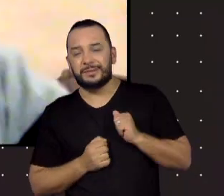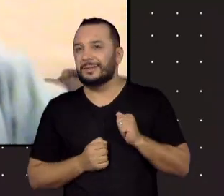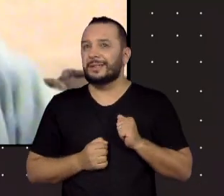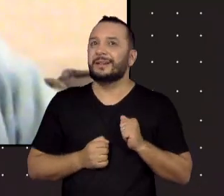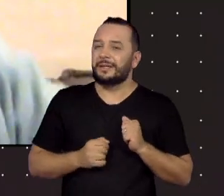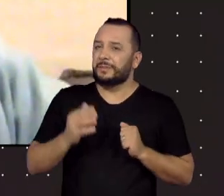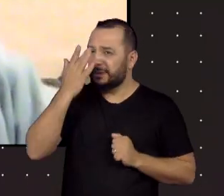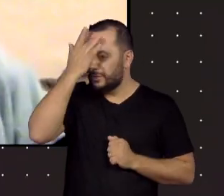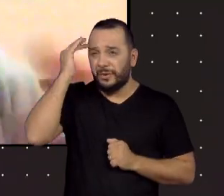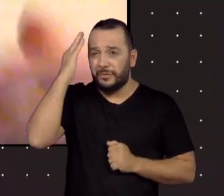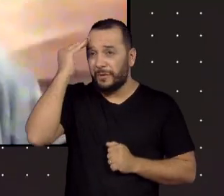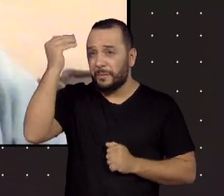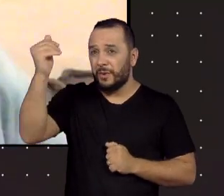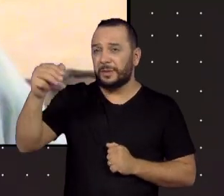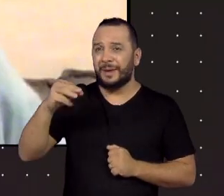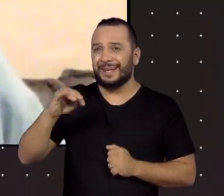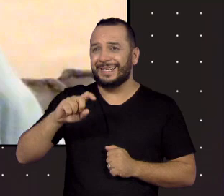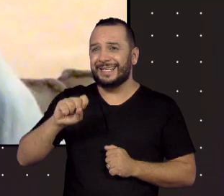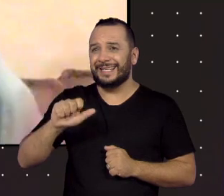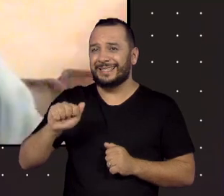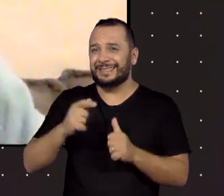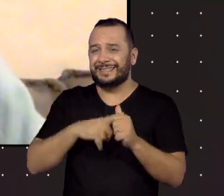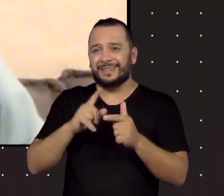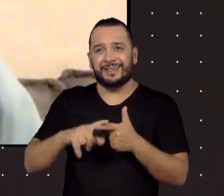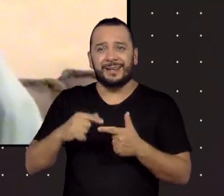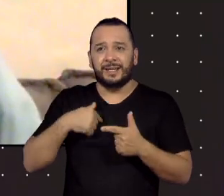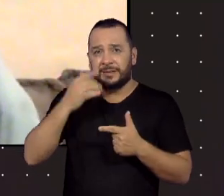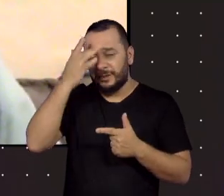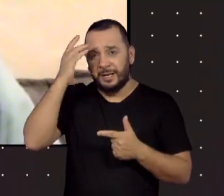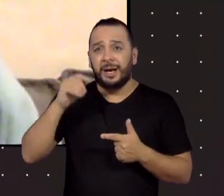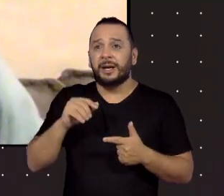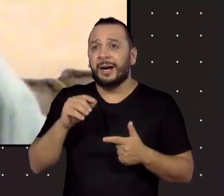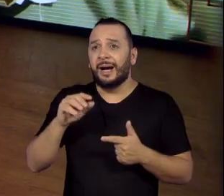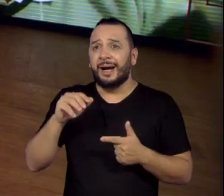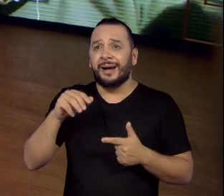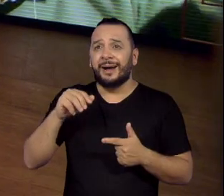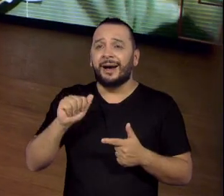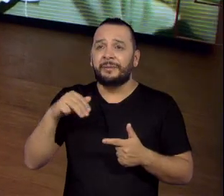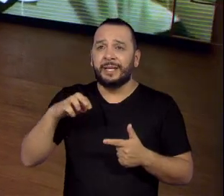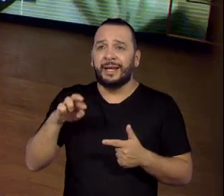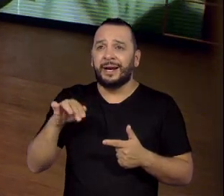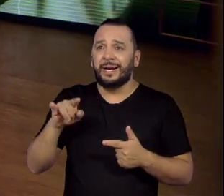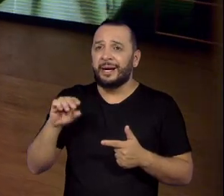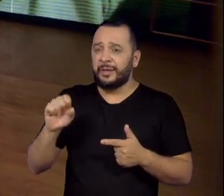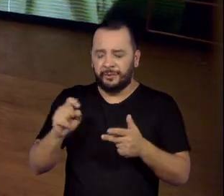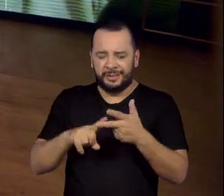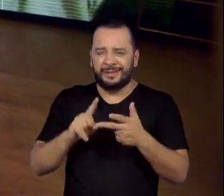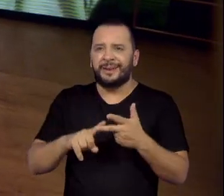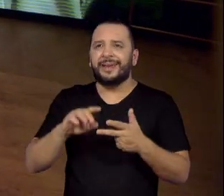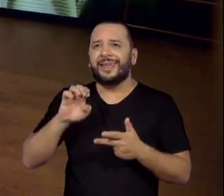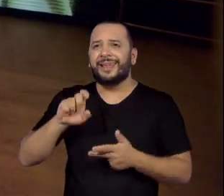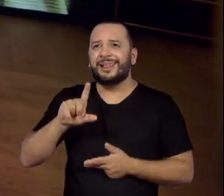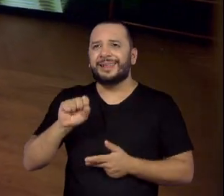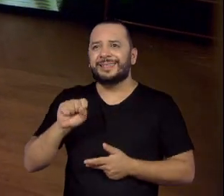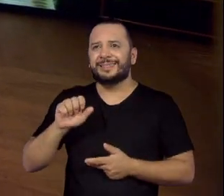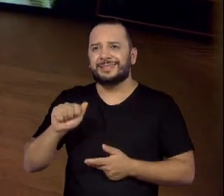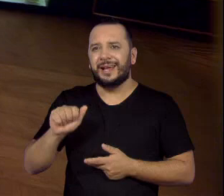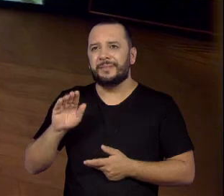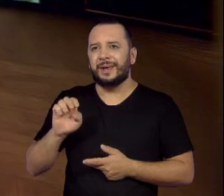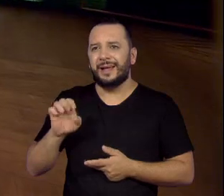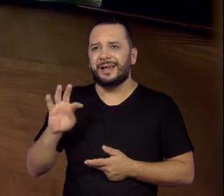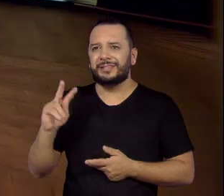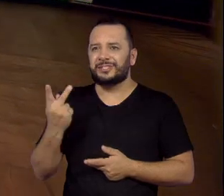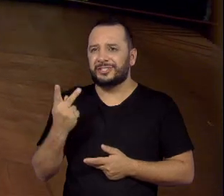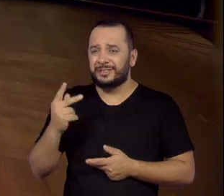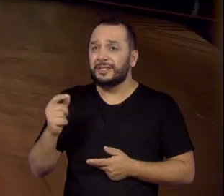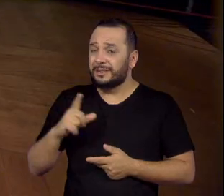passava Marisa Lazo, passava todo mundo, e passavam os americanos. Um dia eu soube que a Elizabeth Taylor estava no hotel do outro lado, no Grande